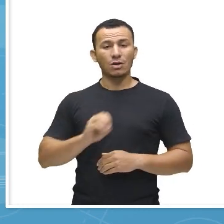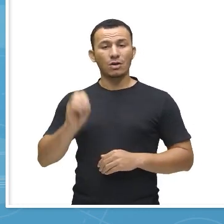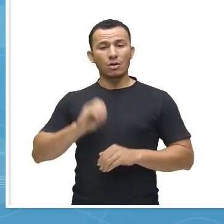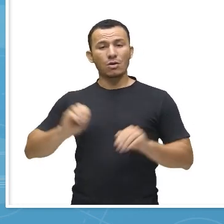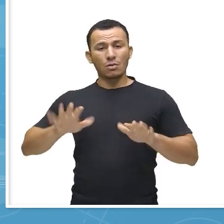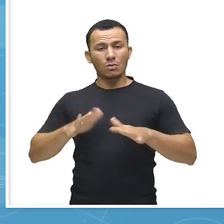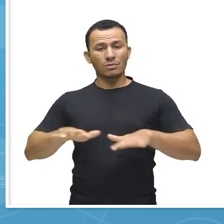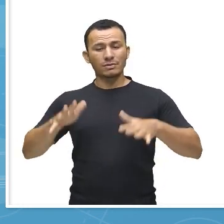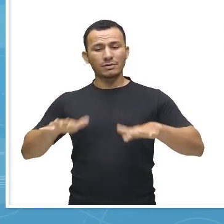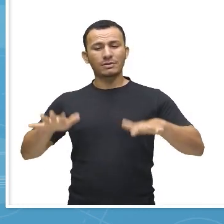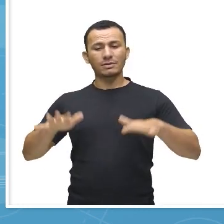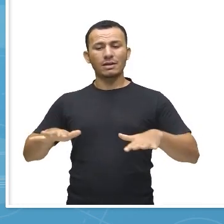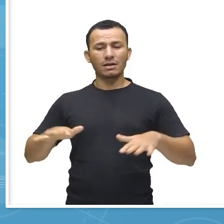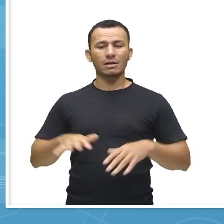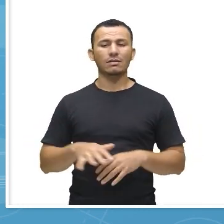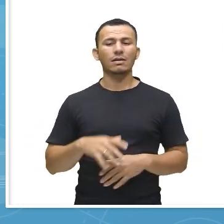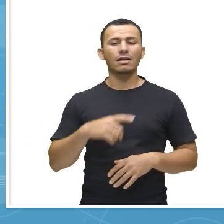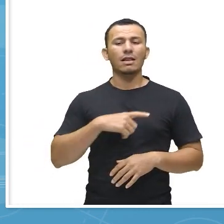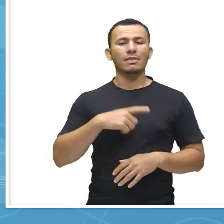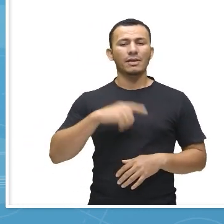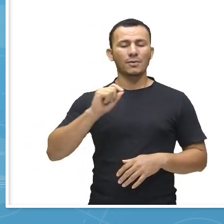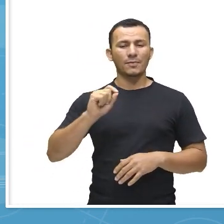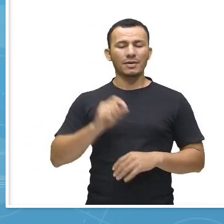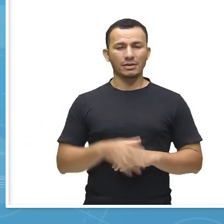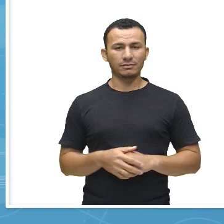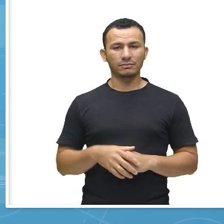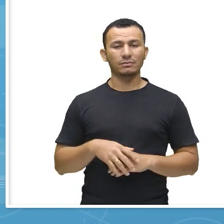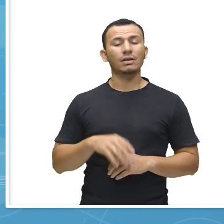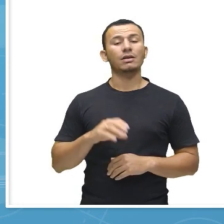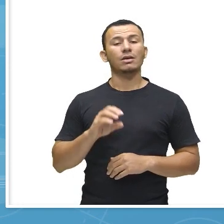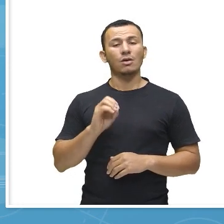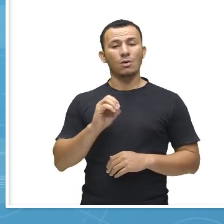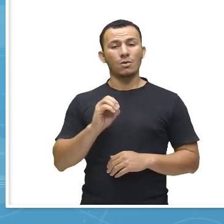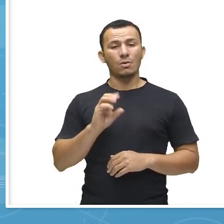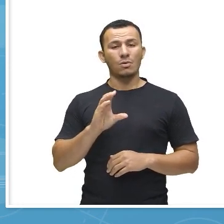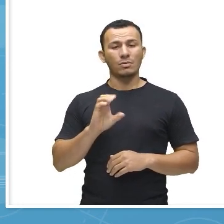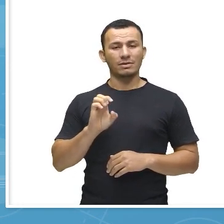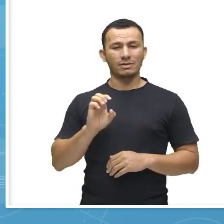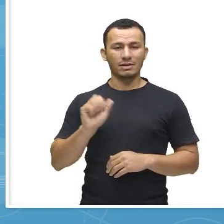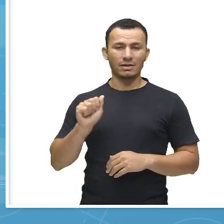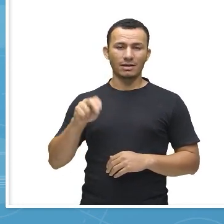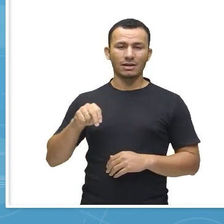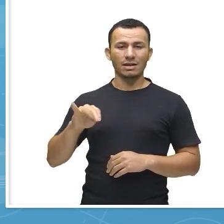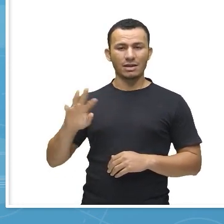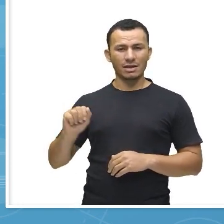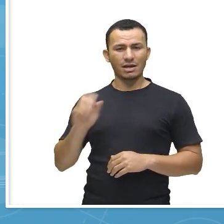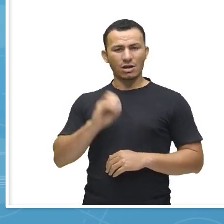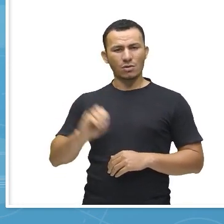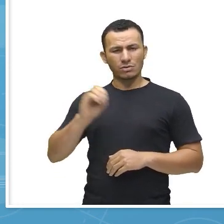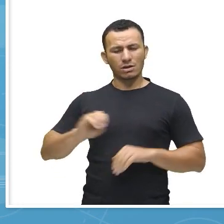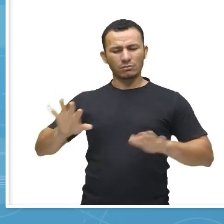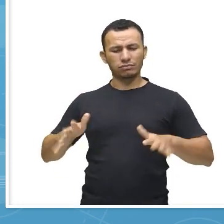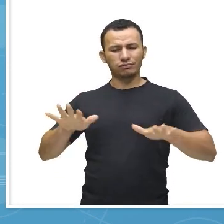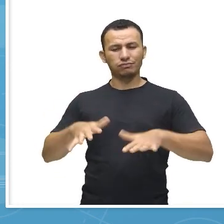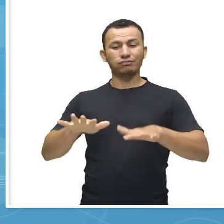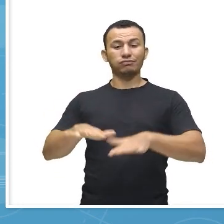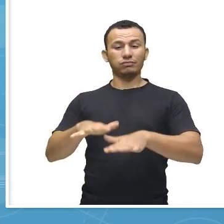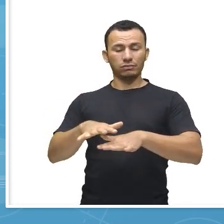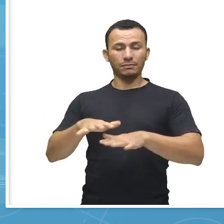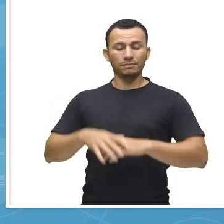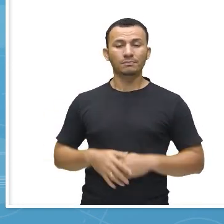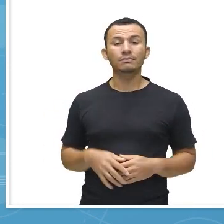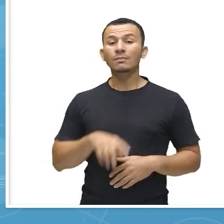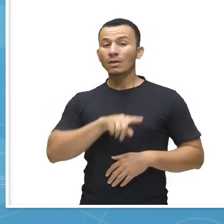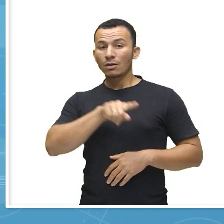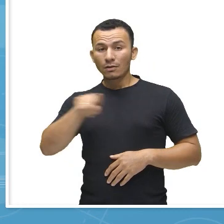Índico, Pacífico, nós vamos encontrar a Oceania. E aí vocês vão dando destaque logo, ó, Vamos prestando